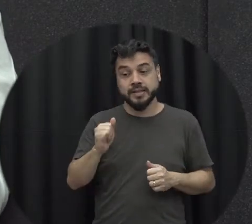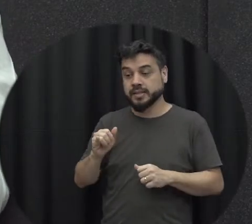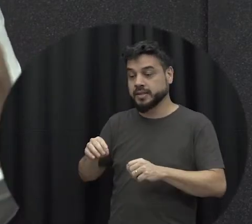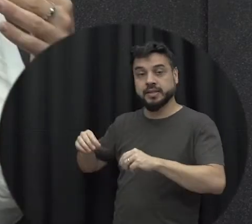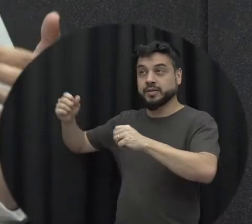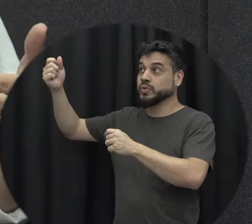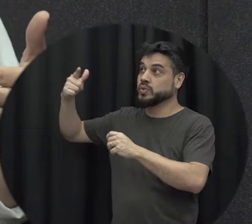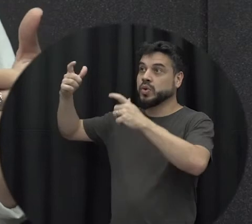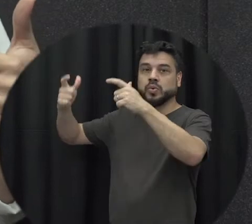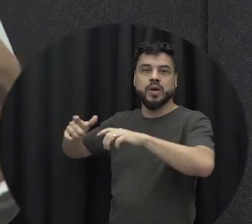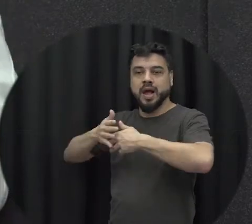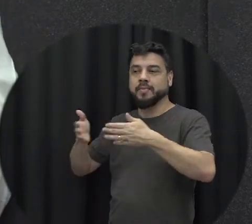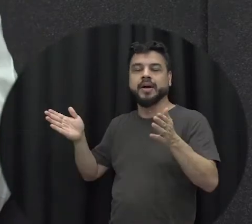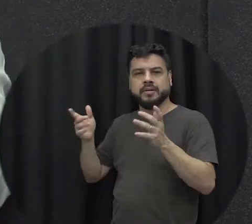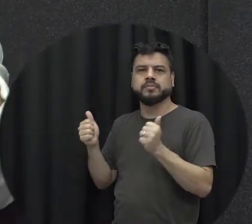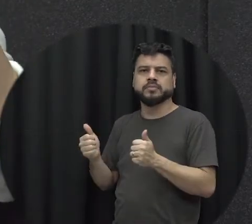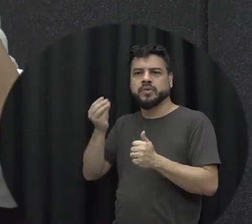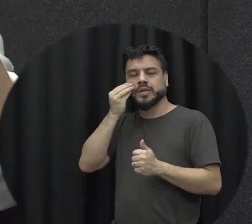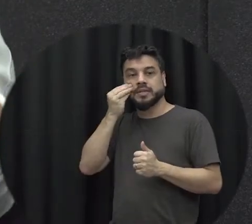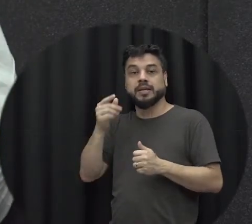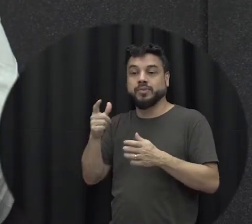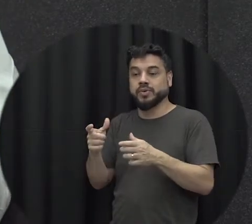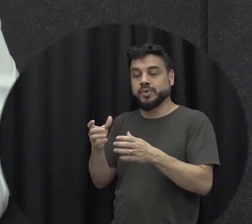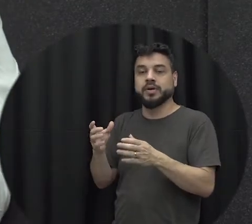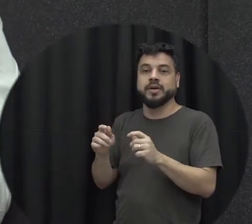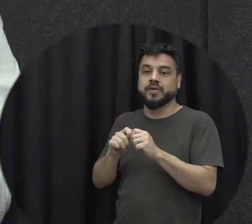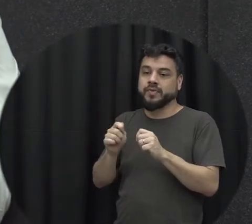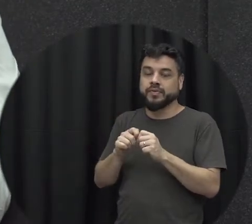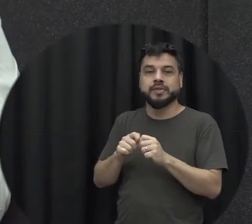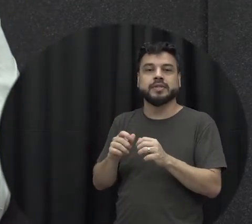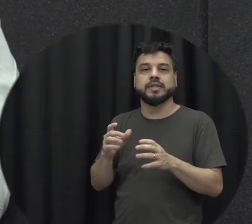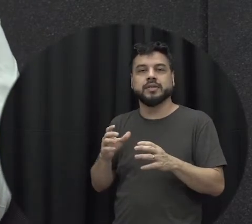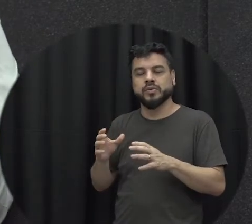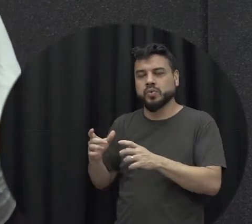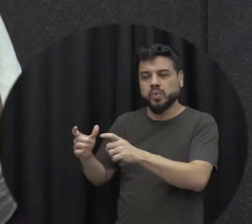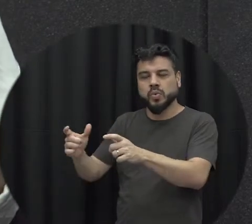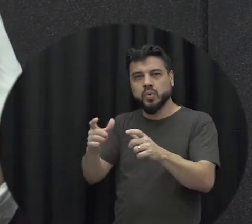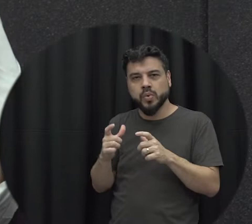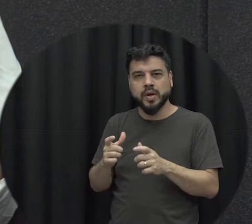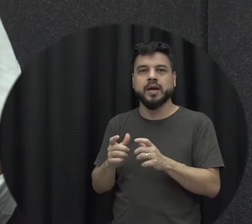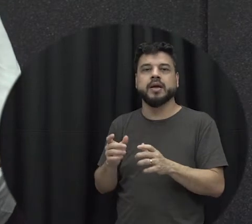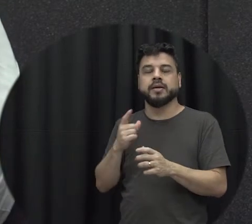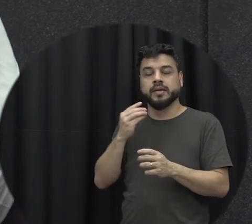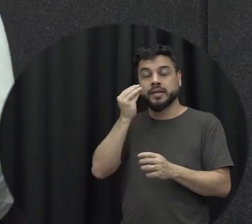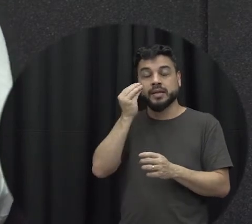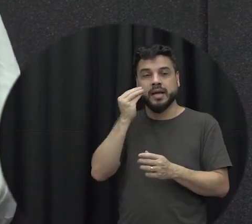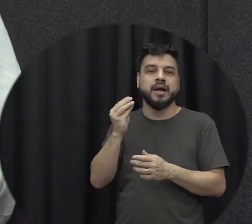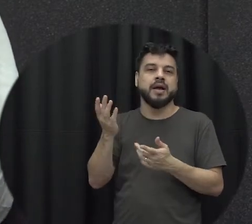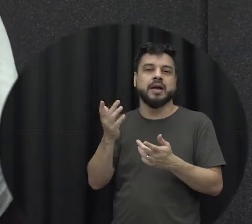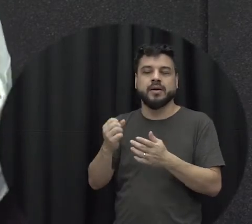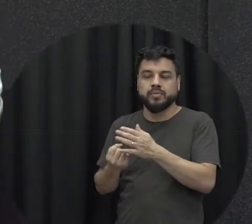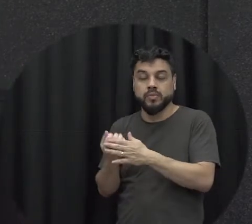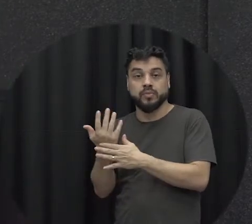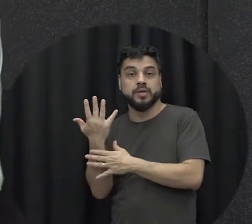testar em vasos, né? Então, a gente vai sempre aumentando as escalas do teste. Então, aí a gente vai testar com planta. Se funcionar